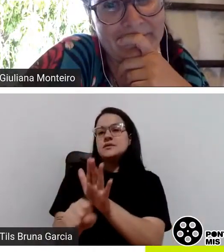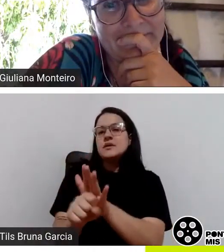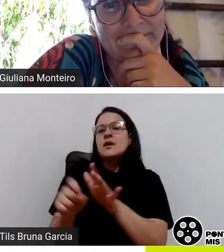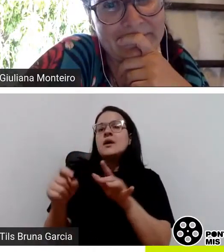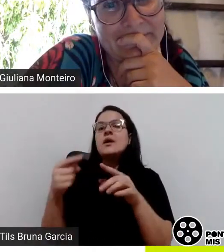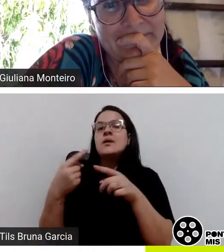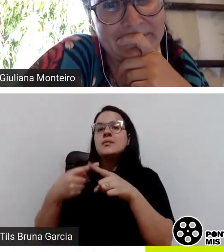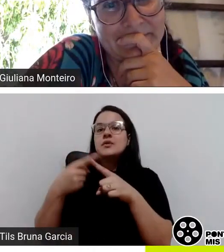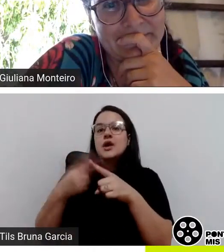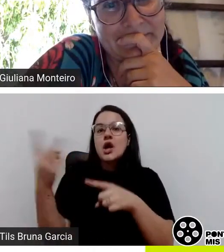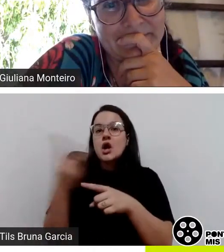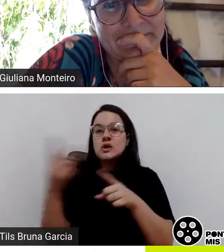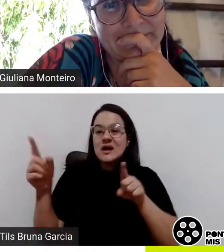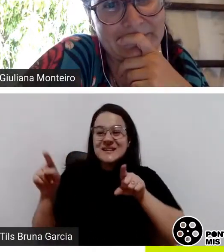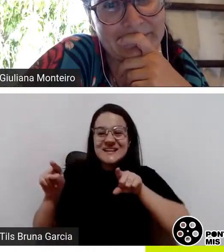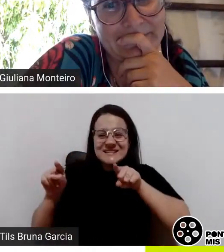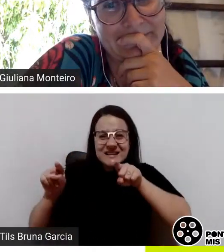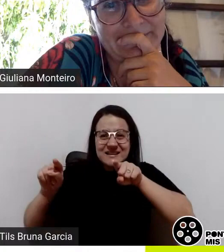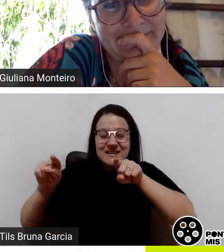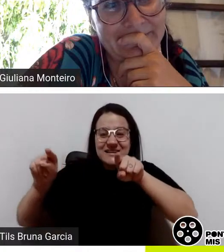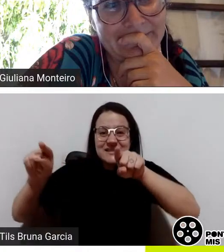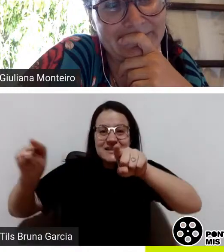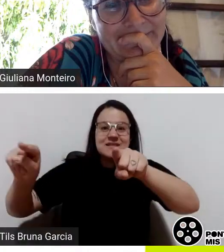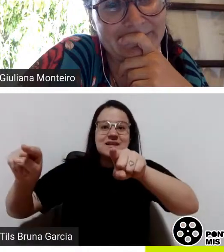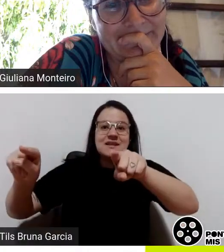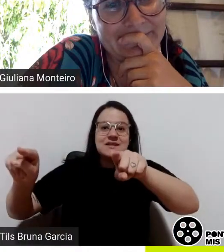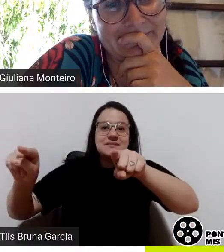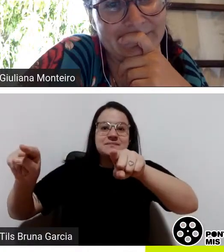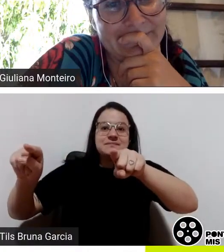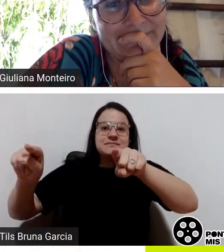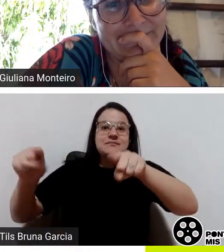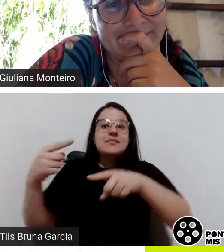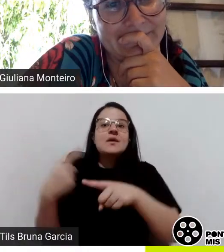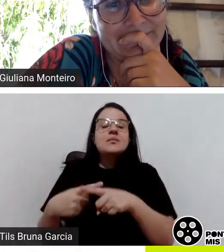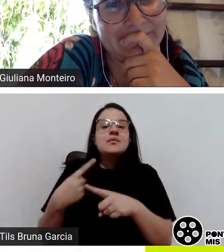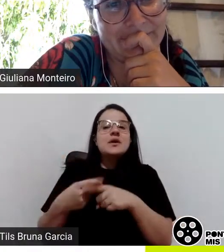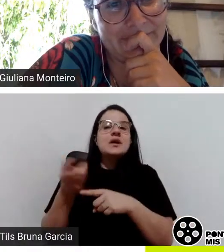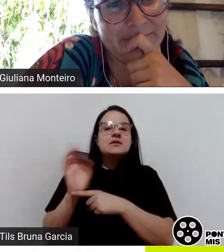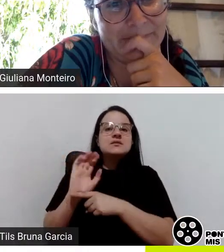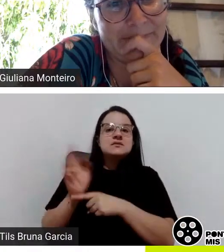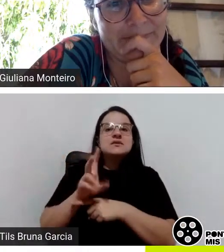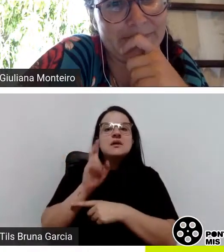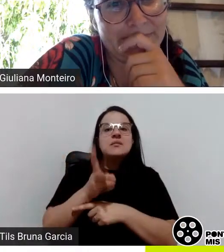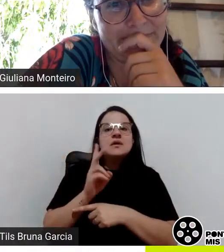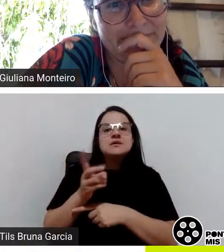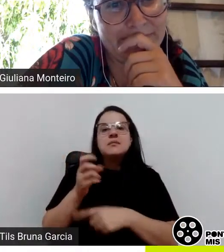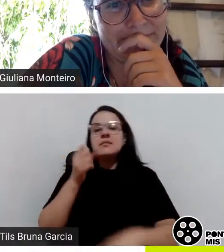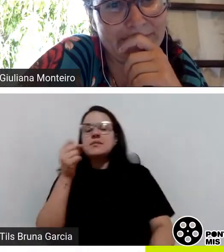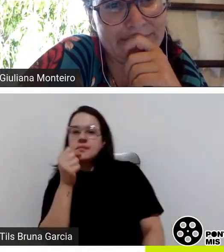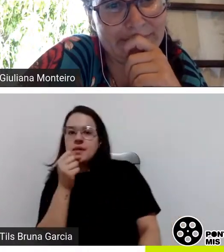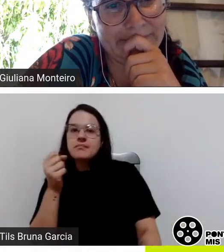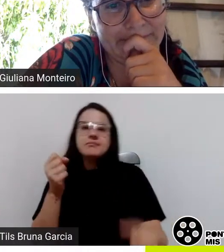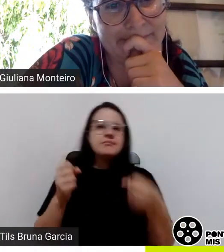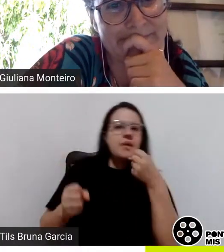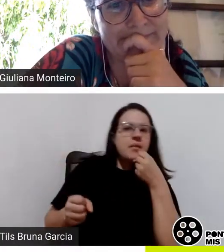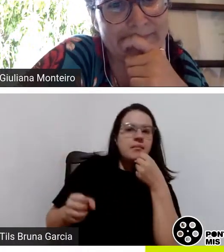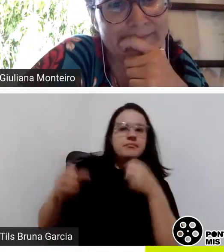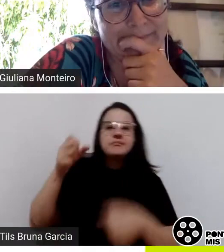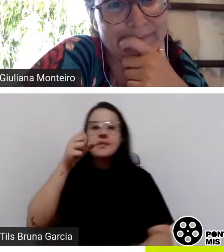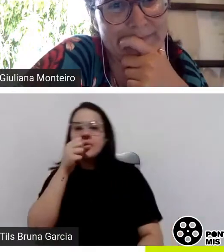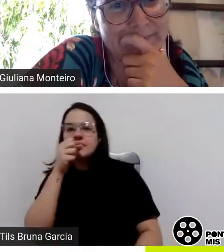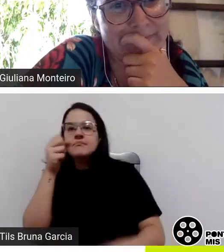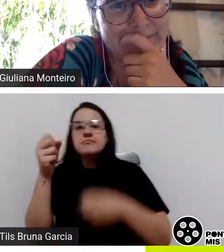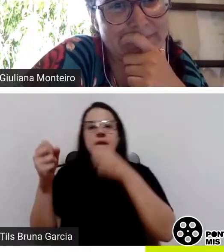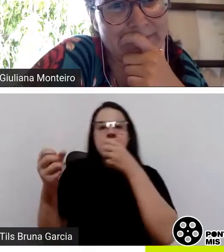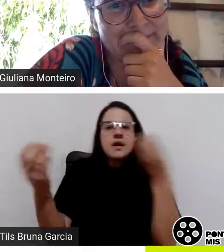vão falar ao mesmo tempo, cada um com o microfone. Não, porque no cinema a gente sempre faz aquela coisa separada, fala um, fala outro, aí monta, né?